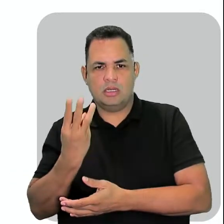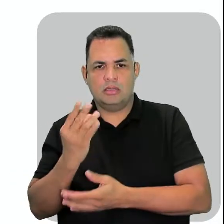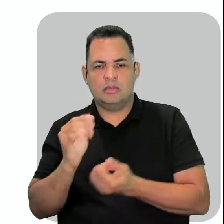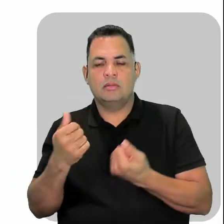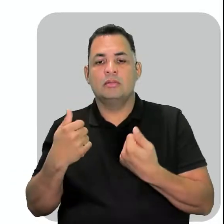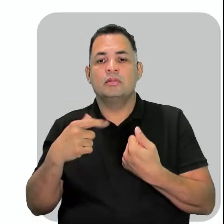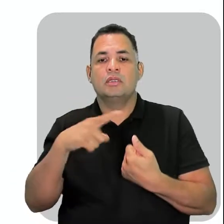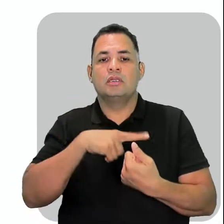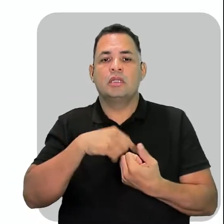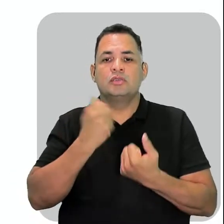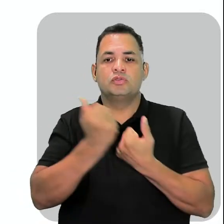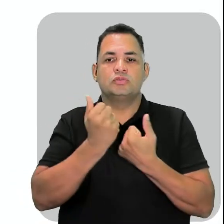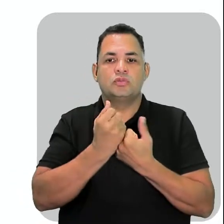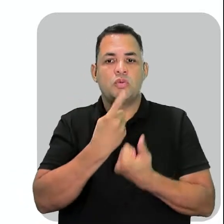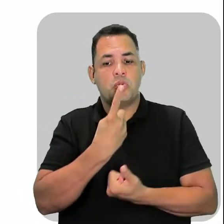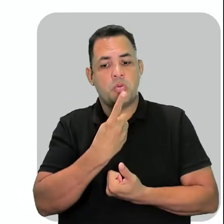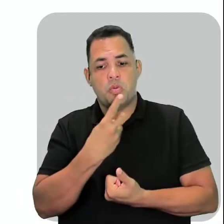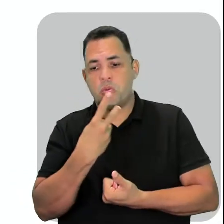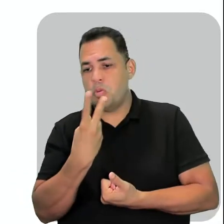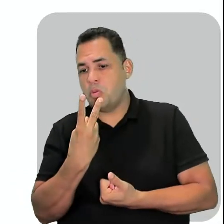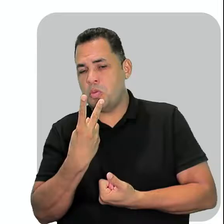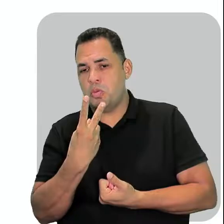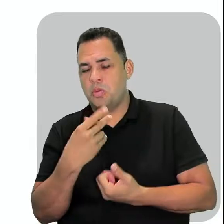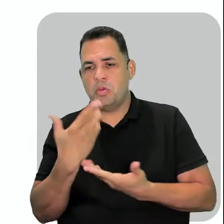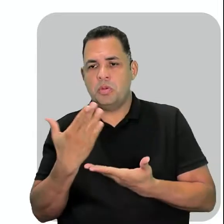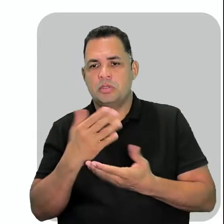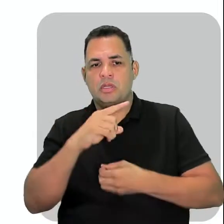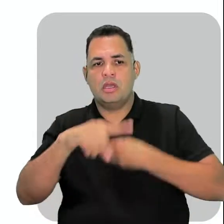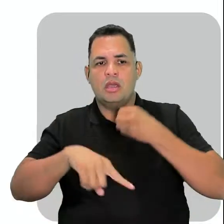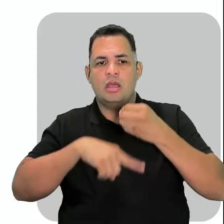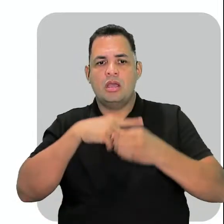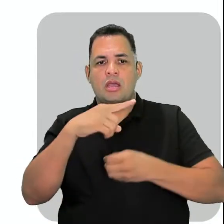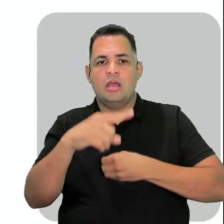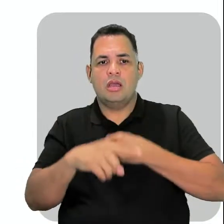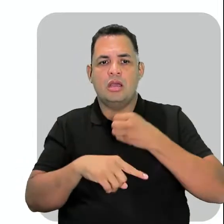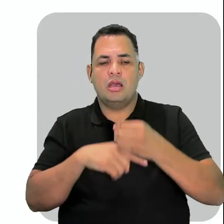um ou mais átomos de hidrogênio por